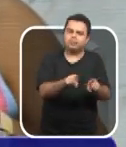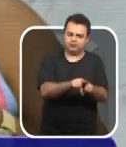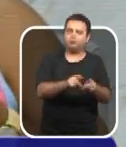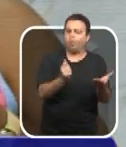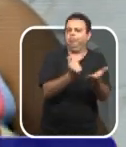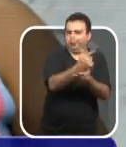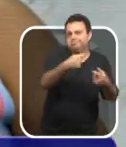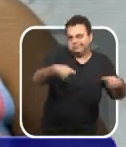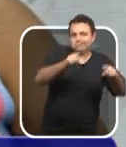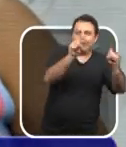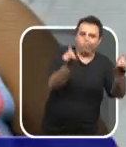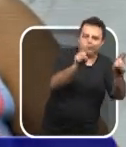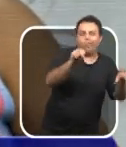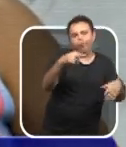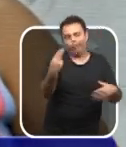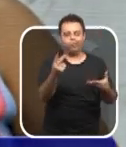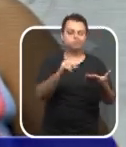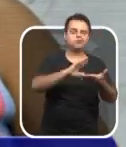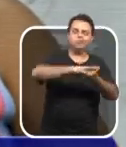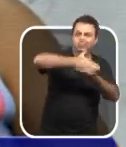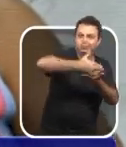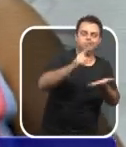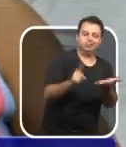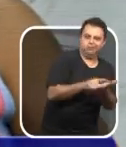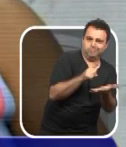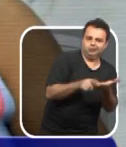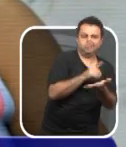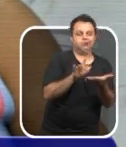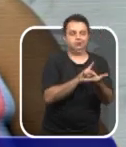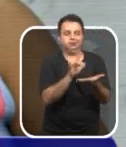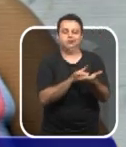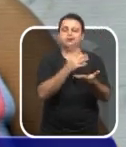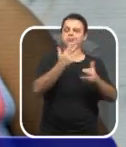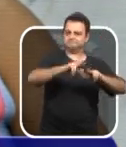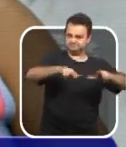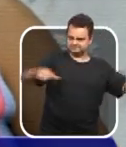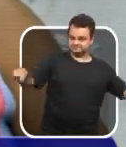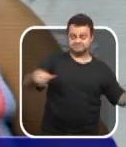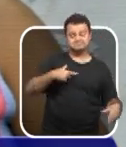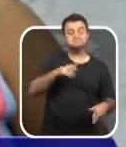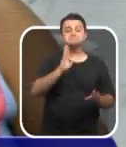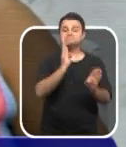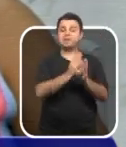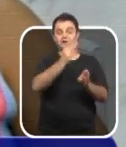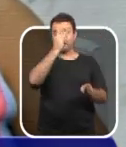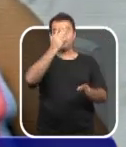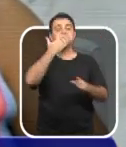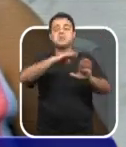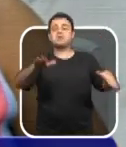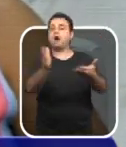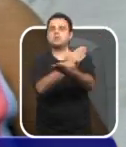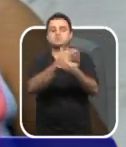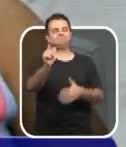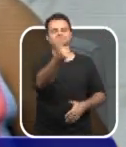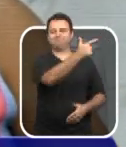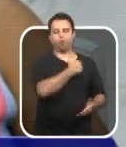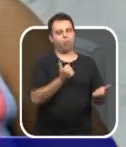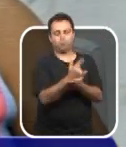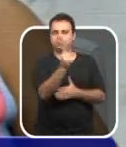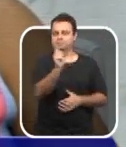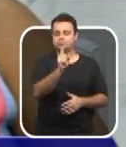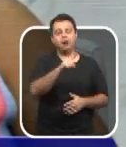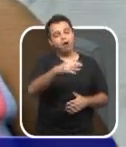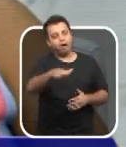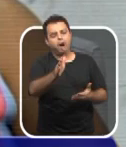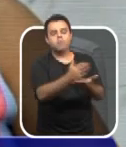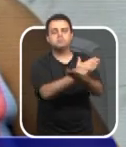mínimo de aprendizado. Então, infelizmente, a gente perdeu muito. As nossas crianças foram muito prejudicadas na